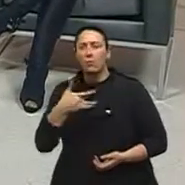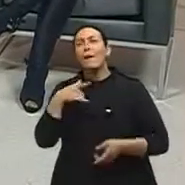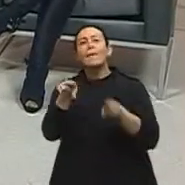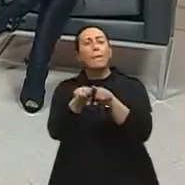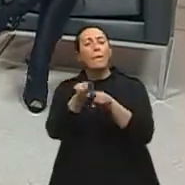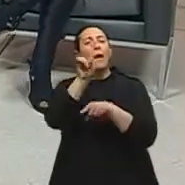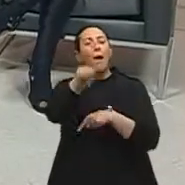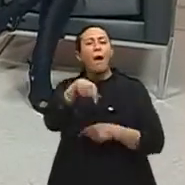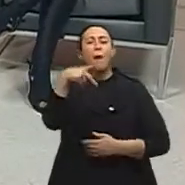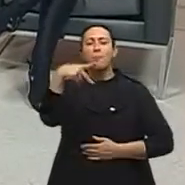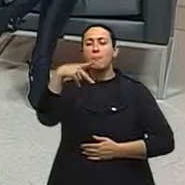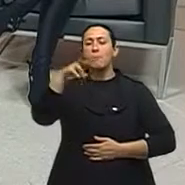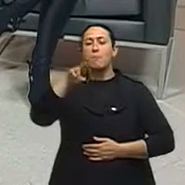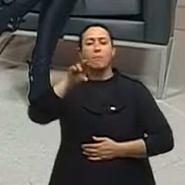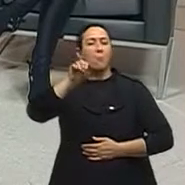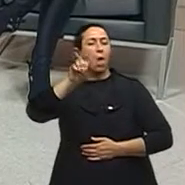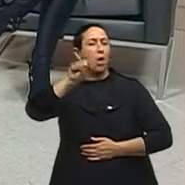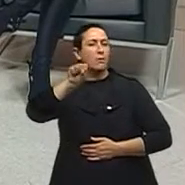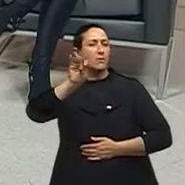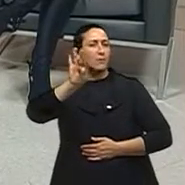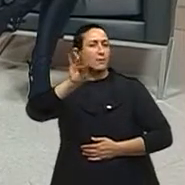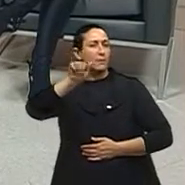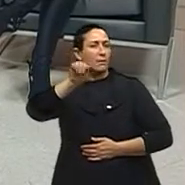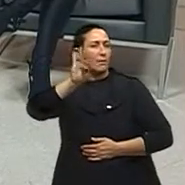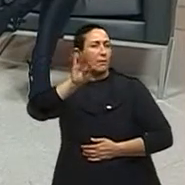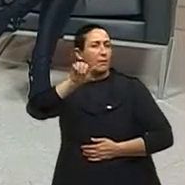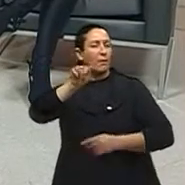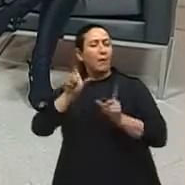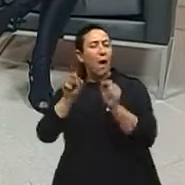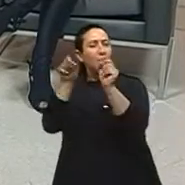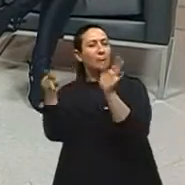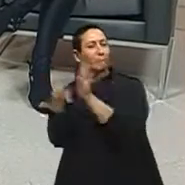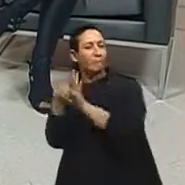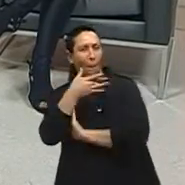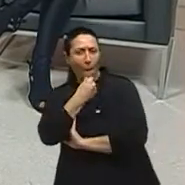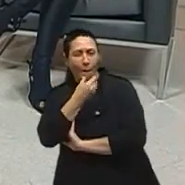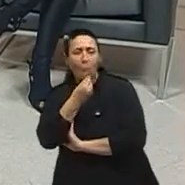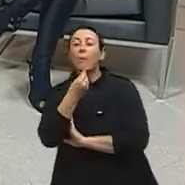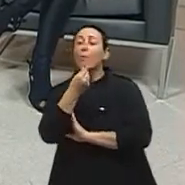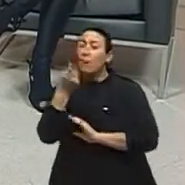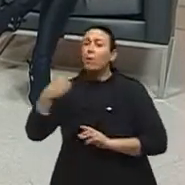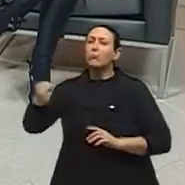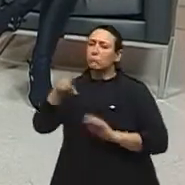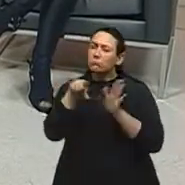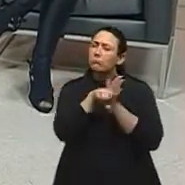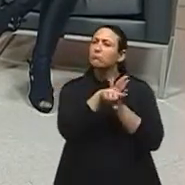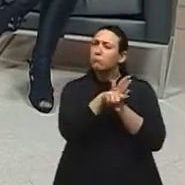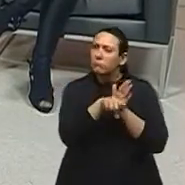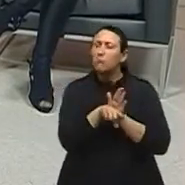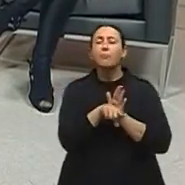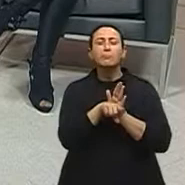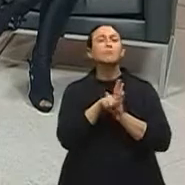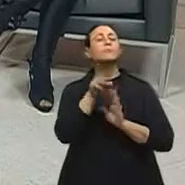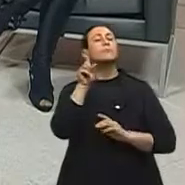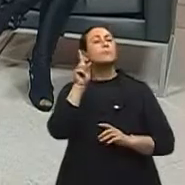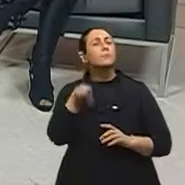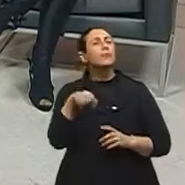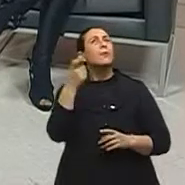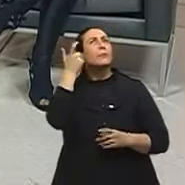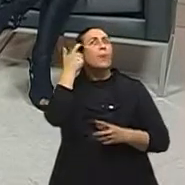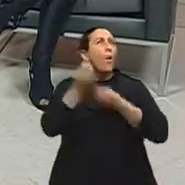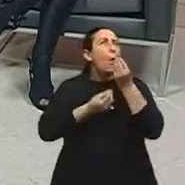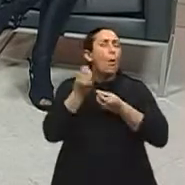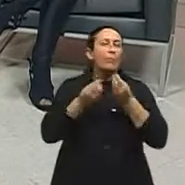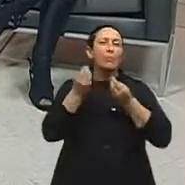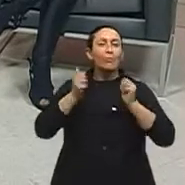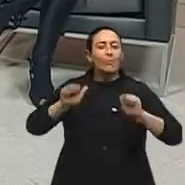tal o homem tem uma resistência muito grande em buscar esses serviços e se prevenir e